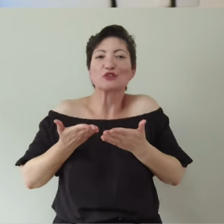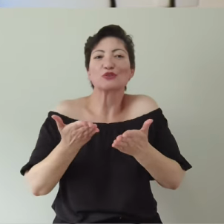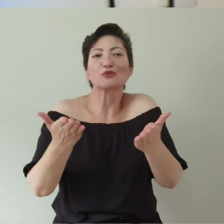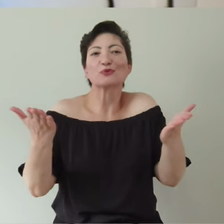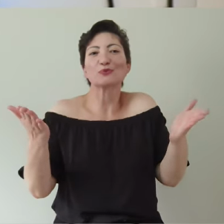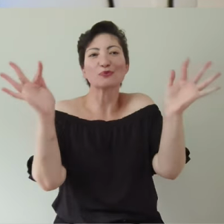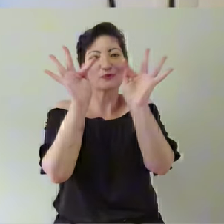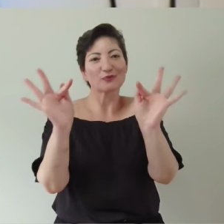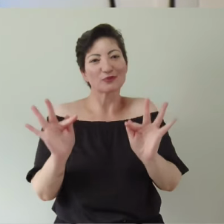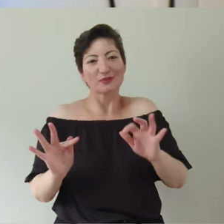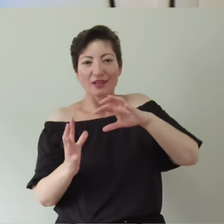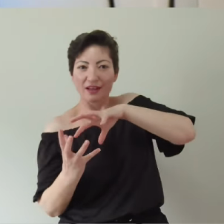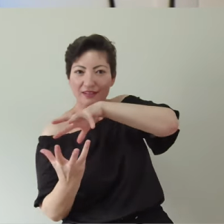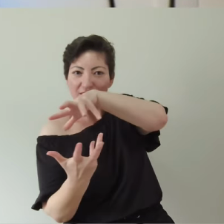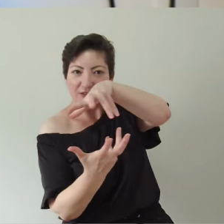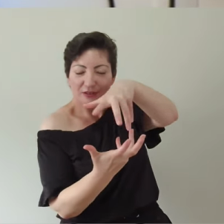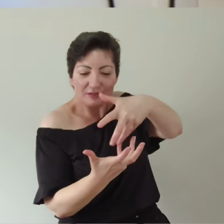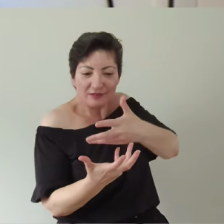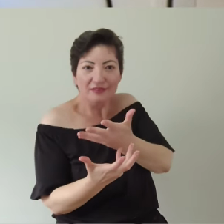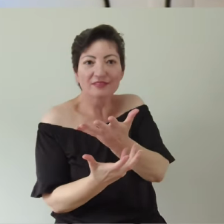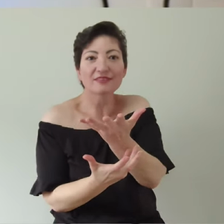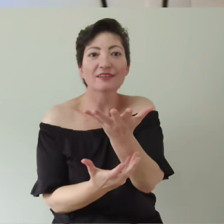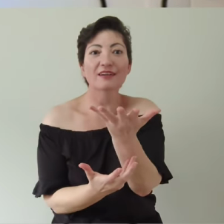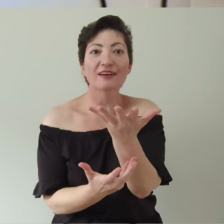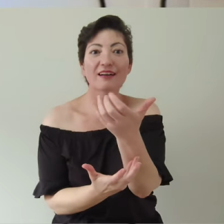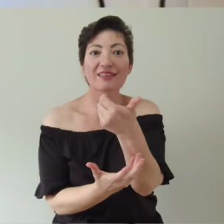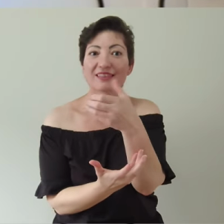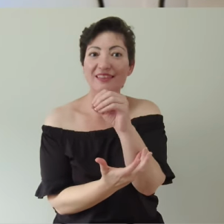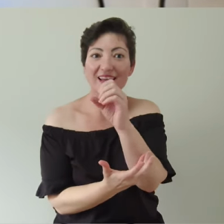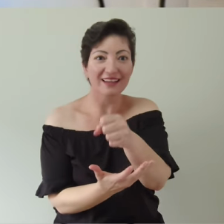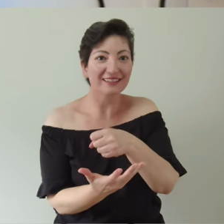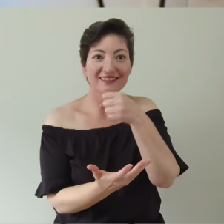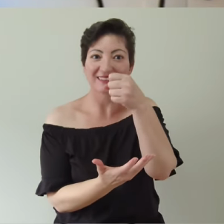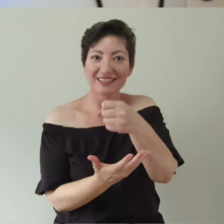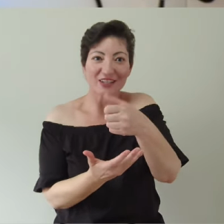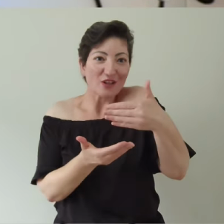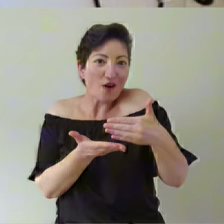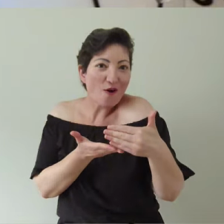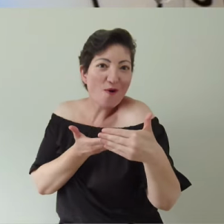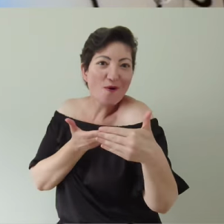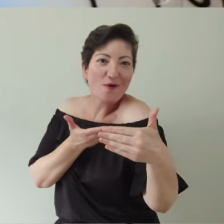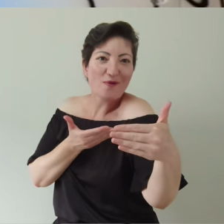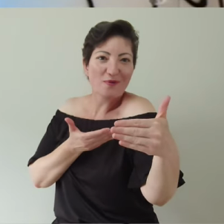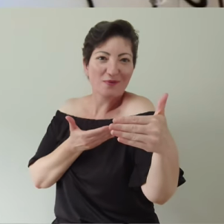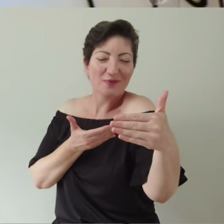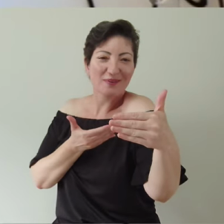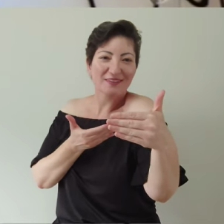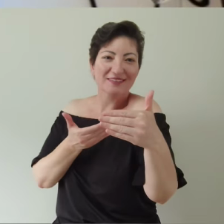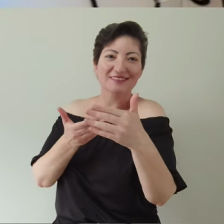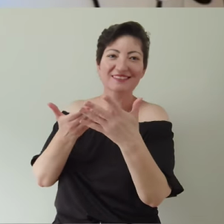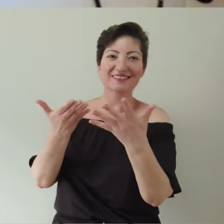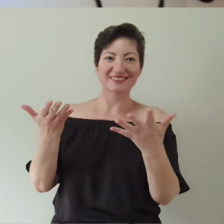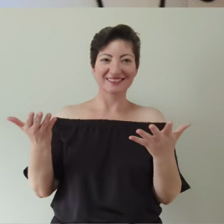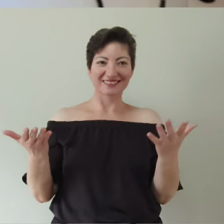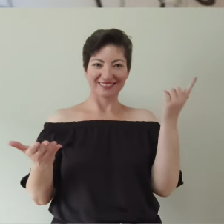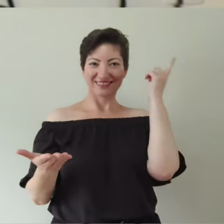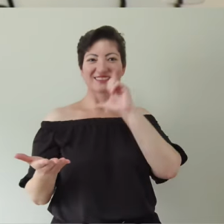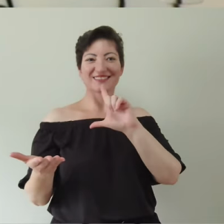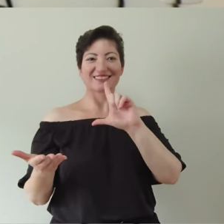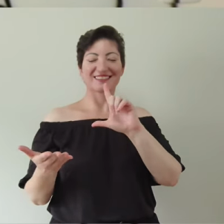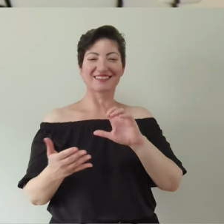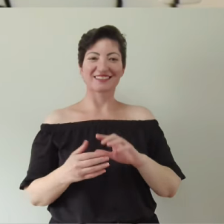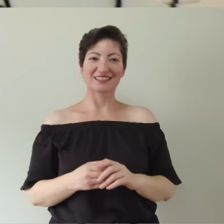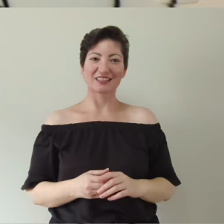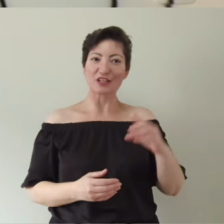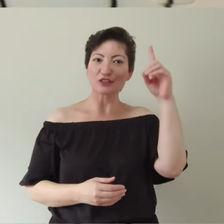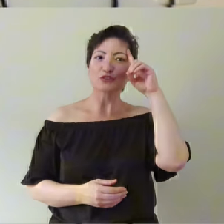felicidade do mundo para vocês, que esses primeiros 10 anos tenham sido só o primeiro degrau de uma escada infinita que vocês vão alcançar. Que